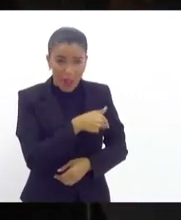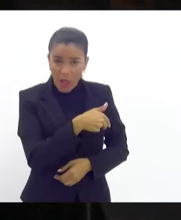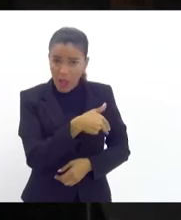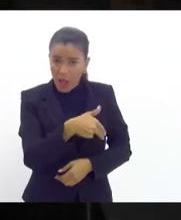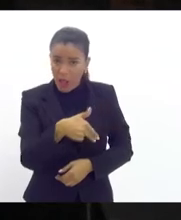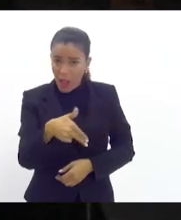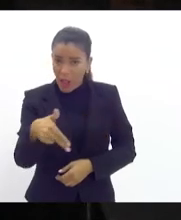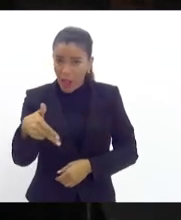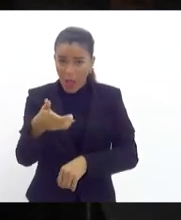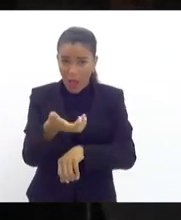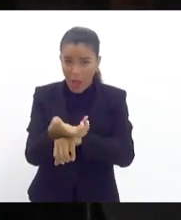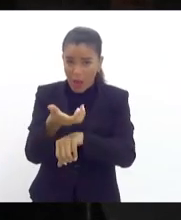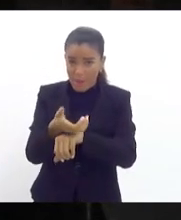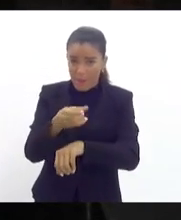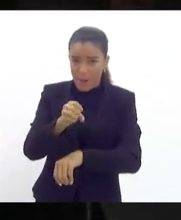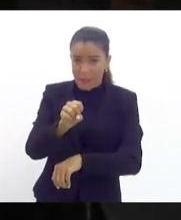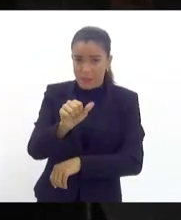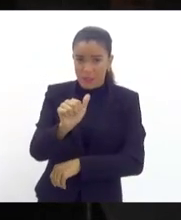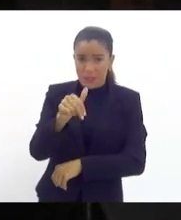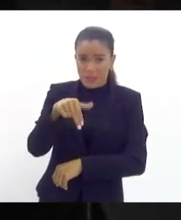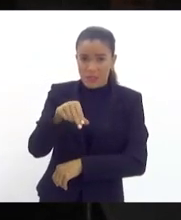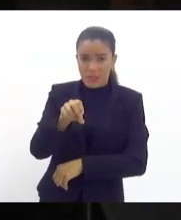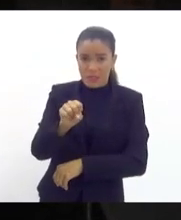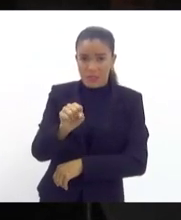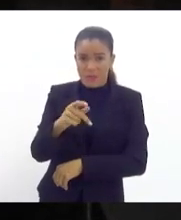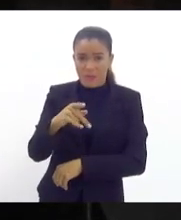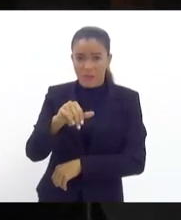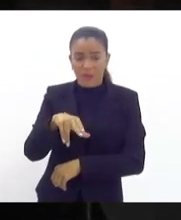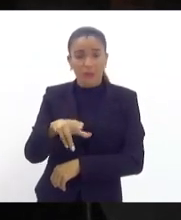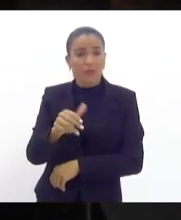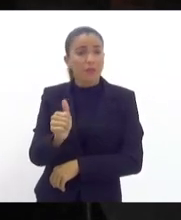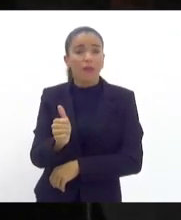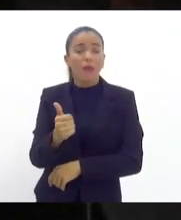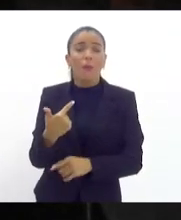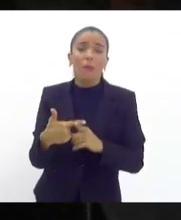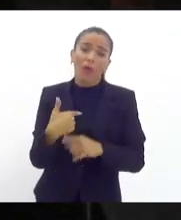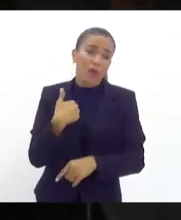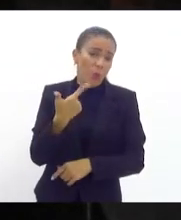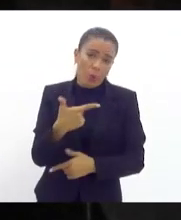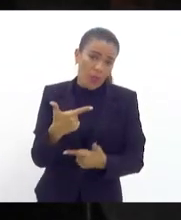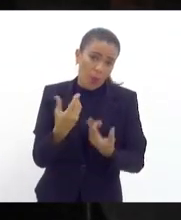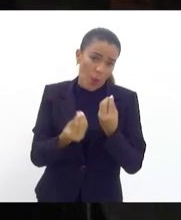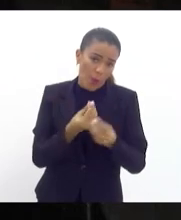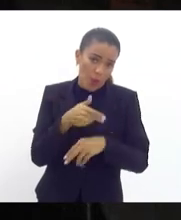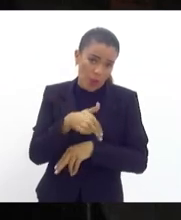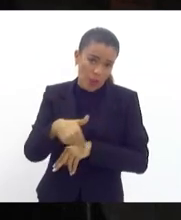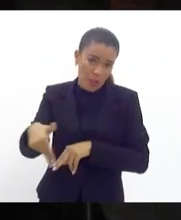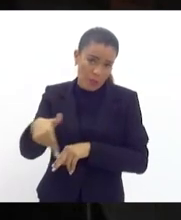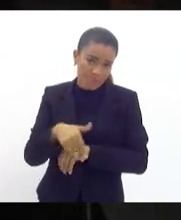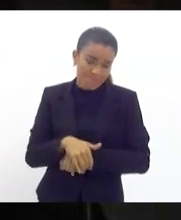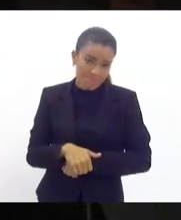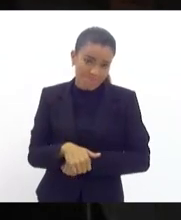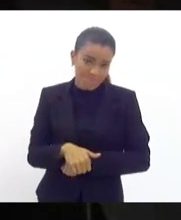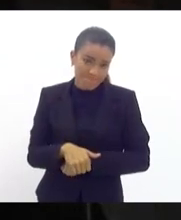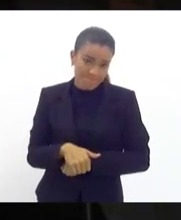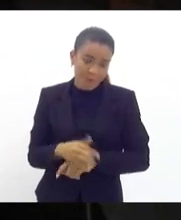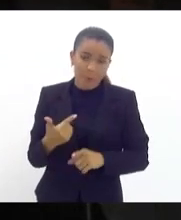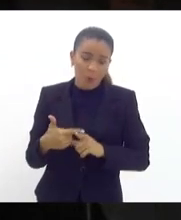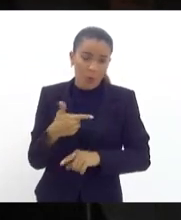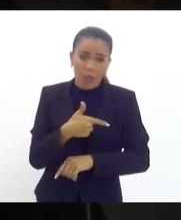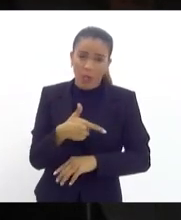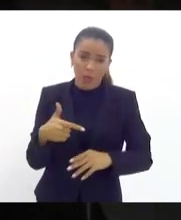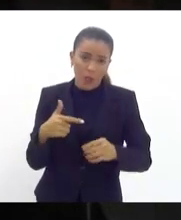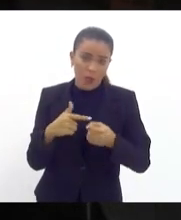a Praça Saens Pena não uma consulta médica porque não tem mais como andar no bairro porque o bairro não tem condições